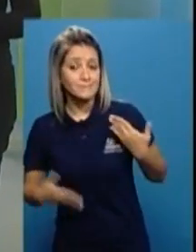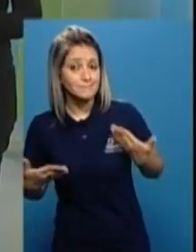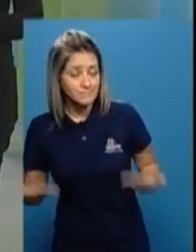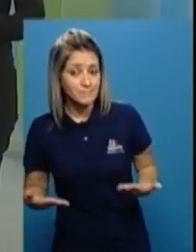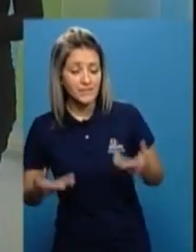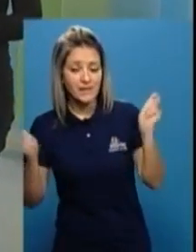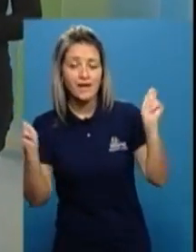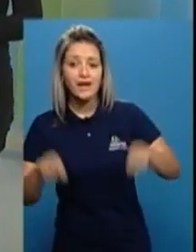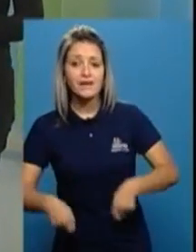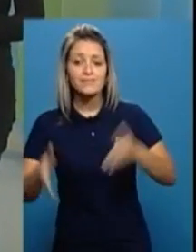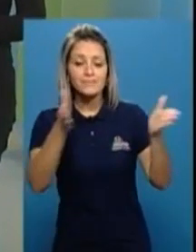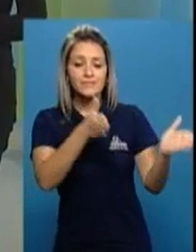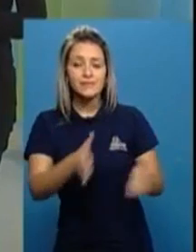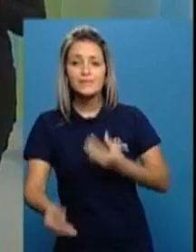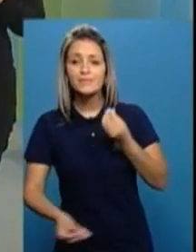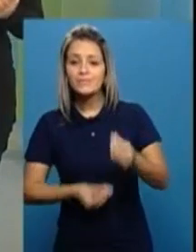capacidade produtiva?